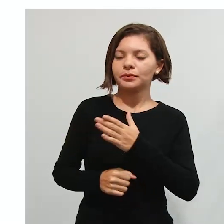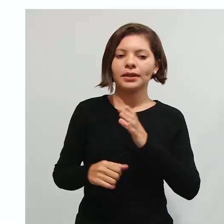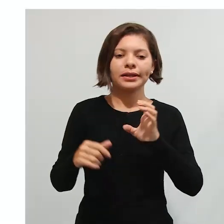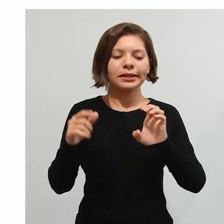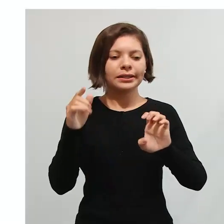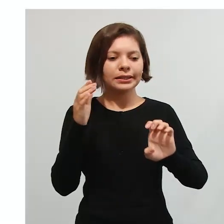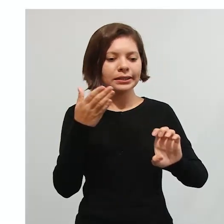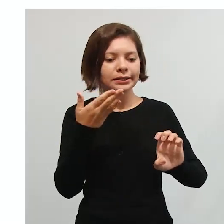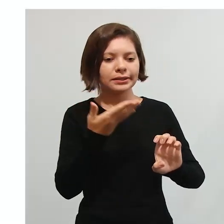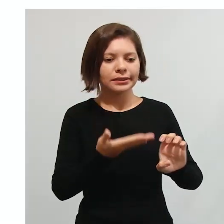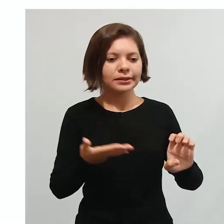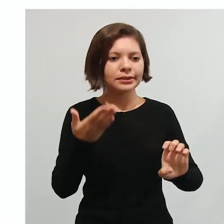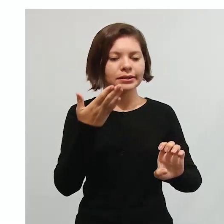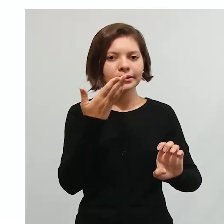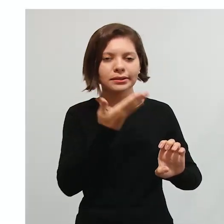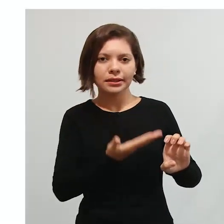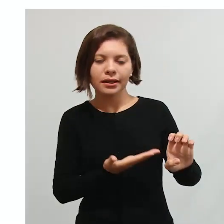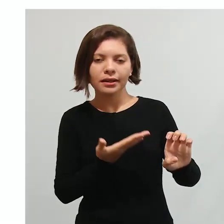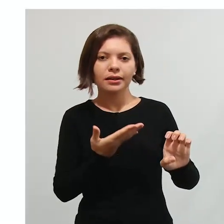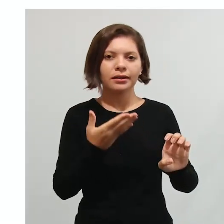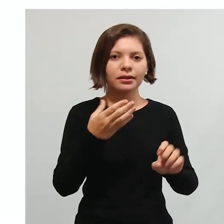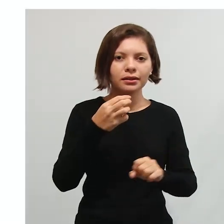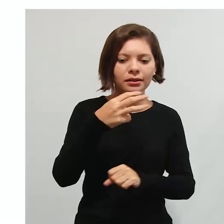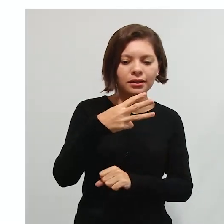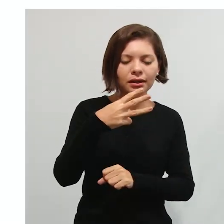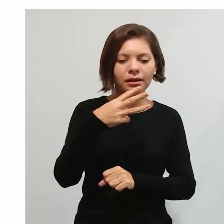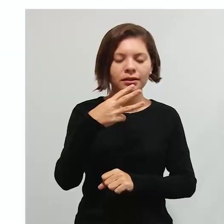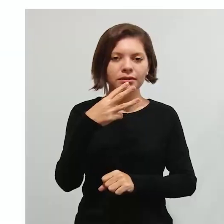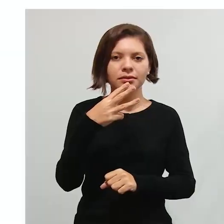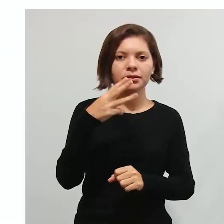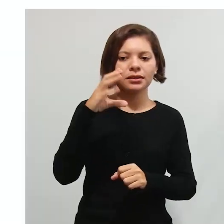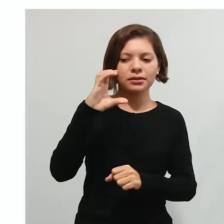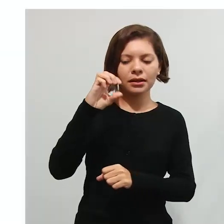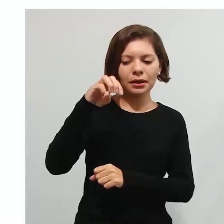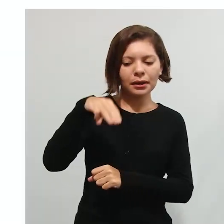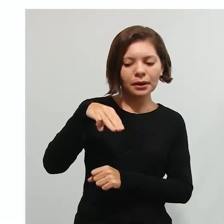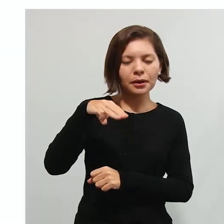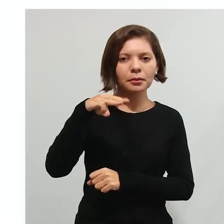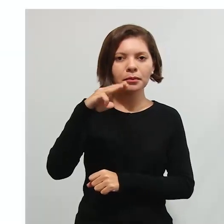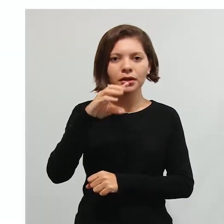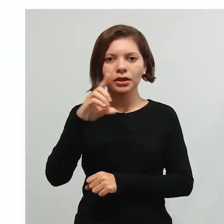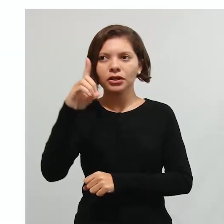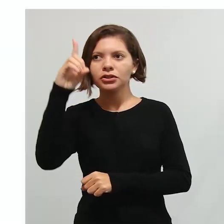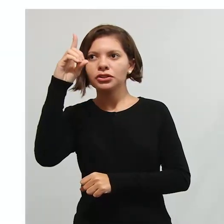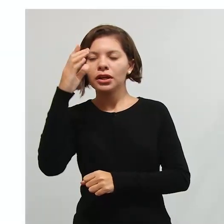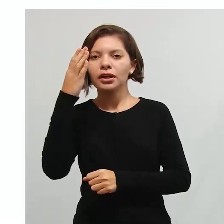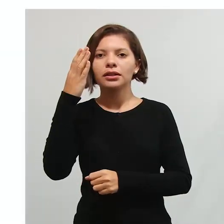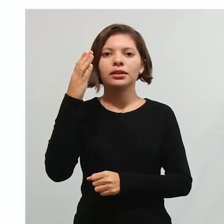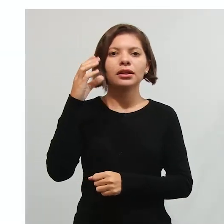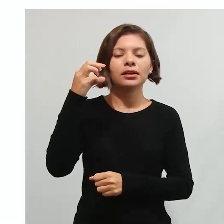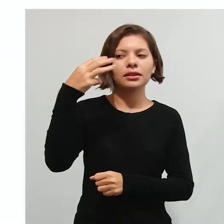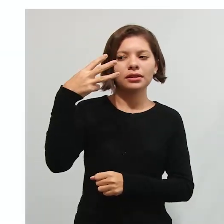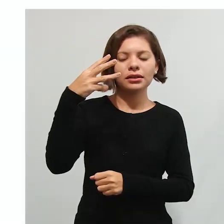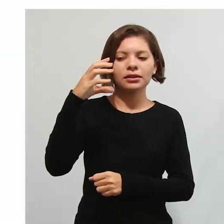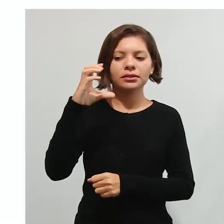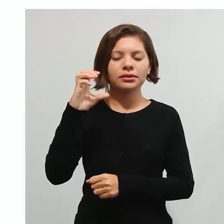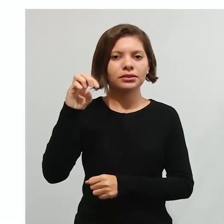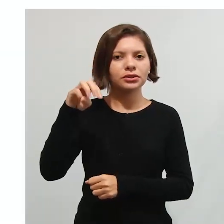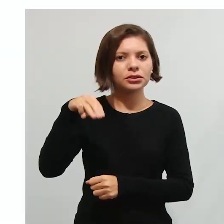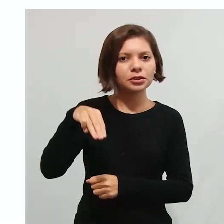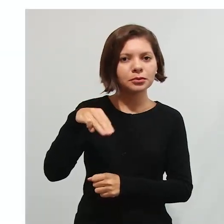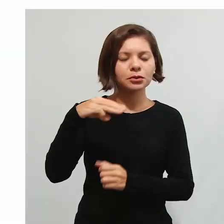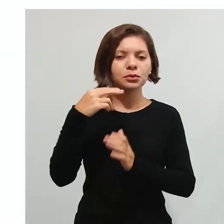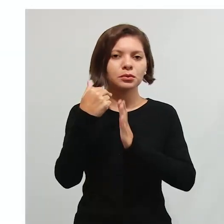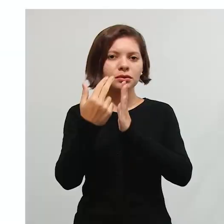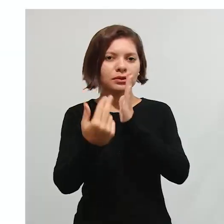magens esquerda inferior 30 3 cm aí direita superior 2 cm eh título e